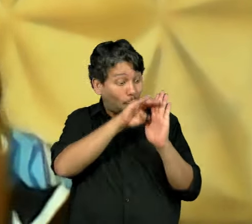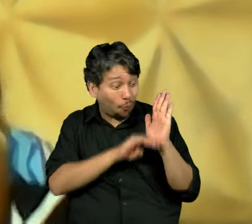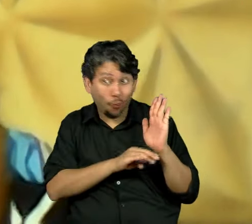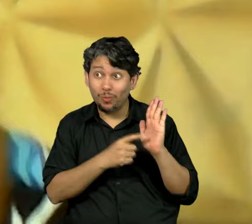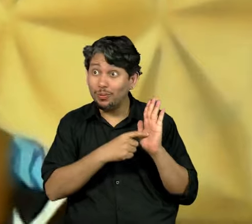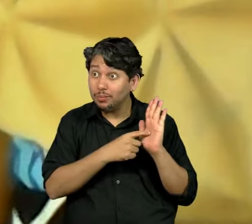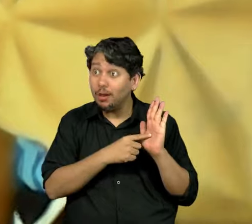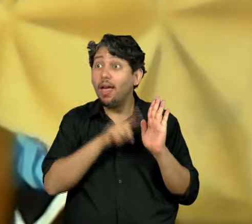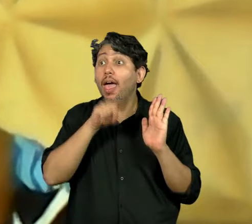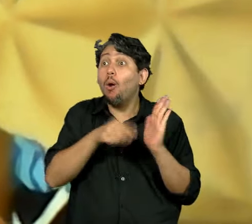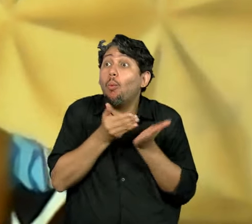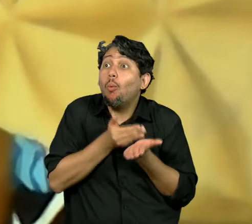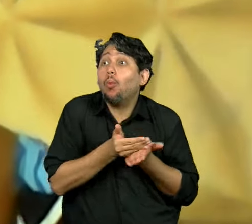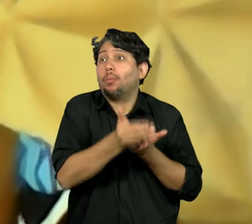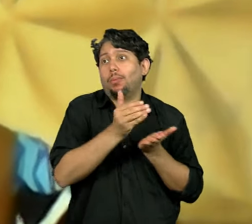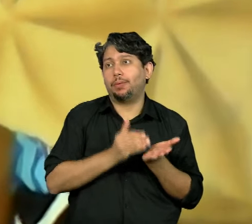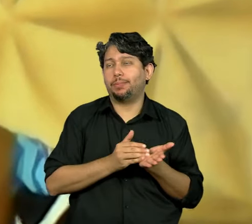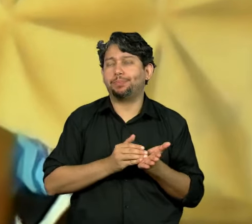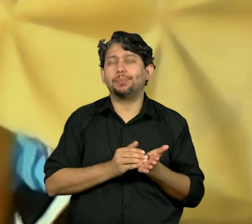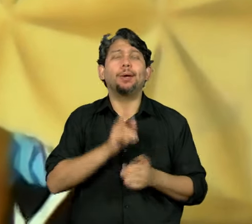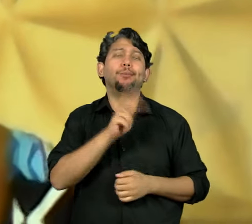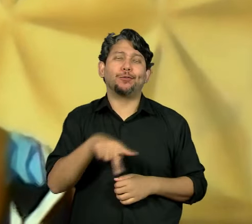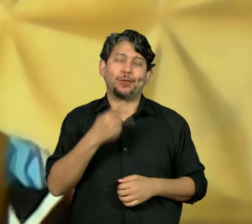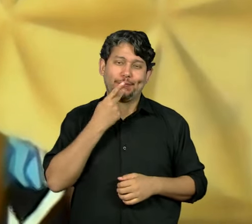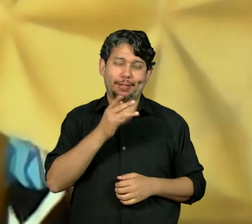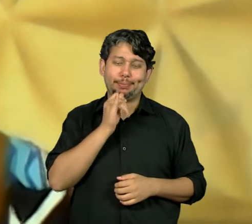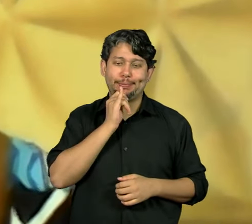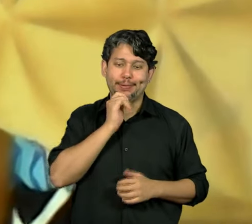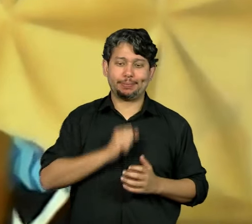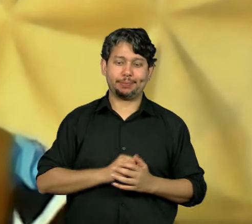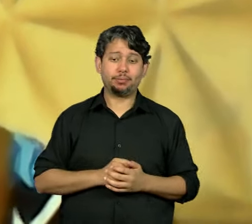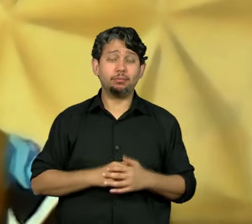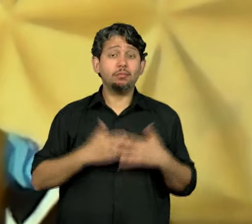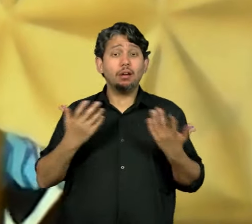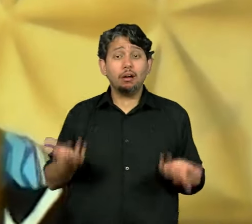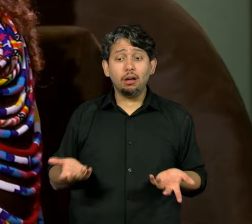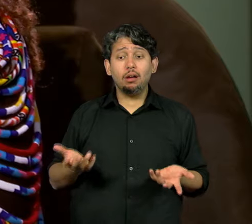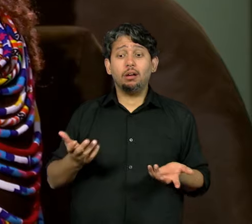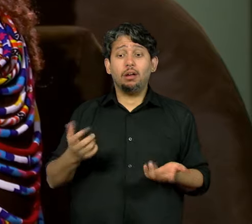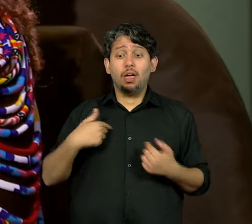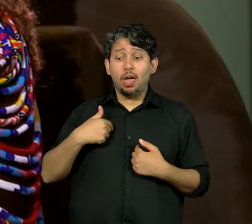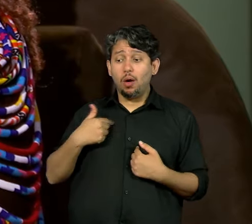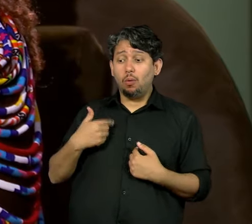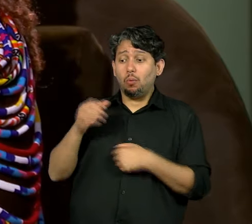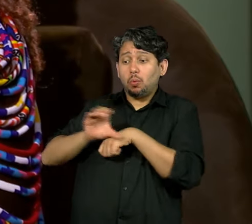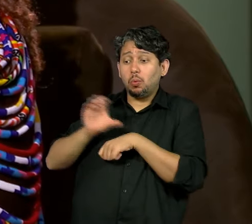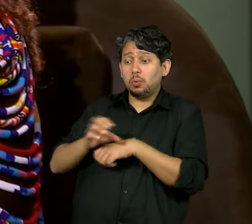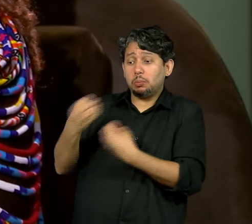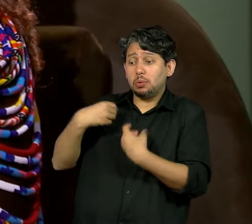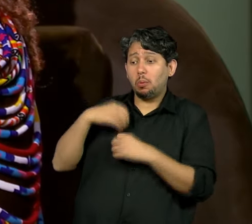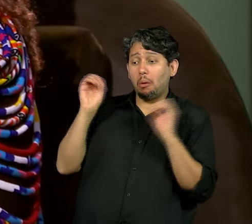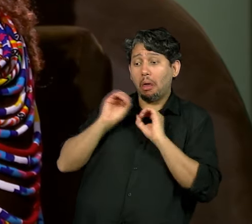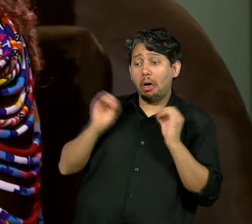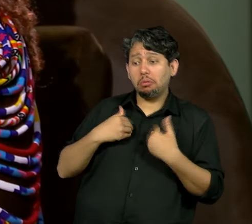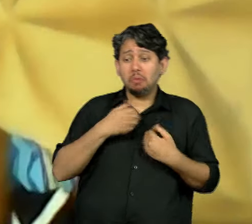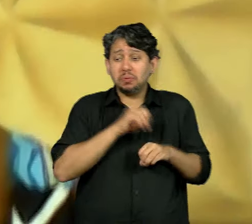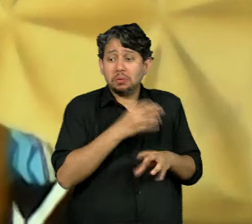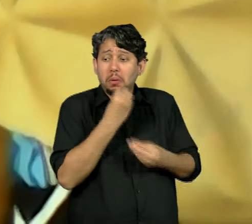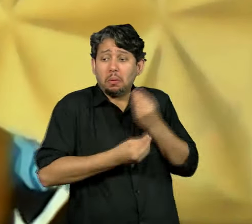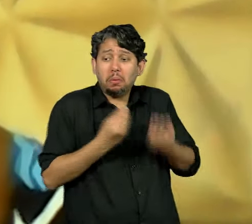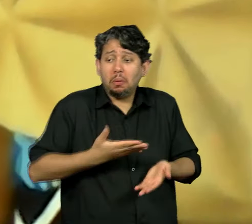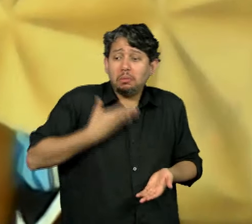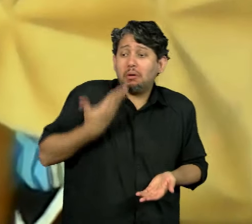práticas, porque o que muitos professores alegam é a ausência na formação docente, para que se coloque em